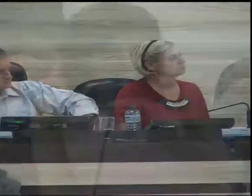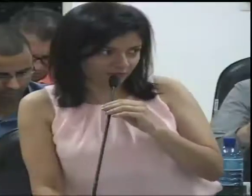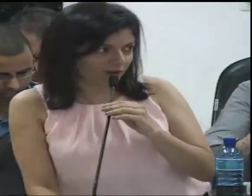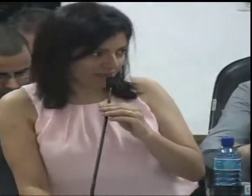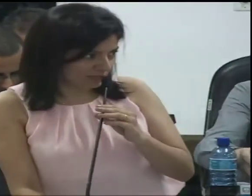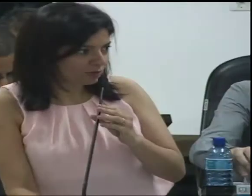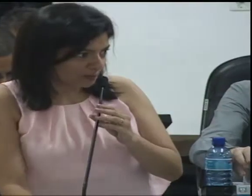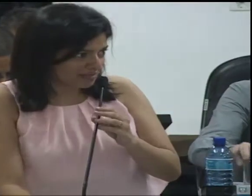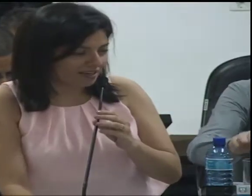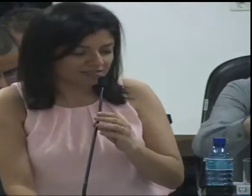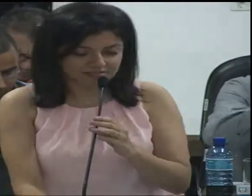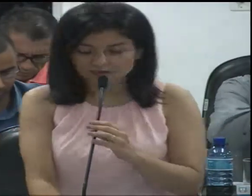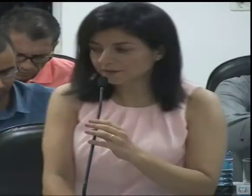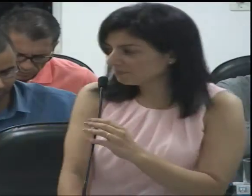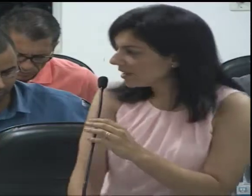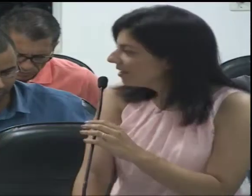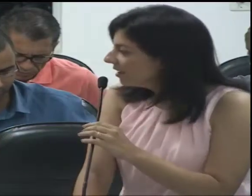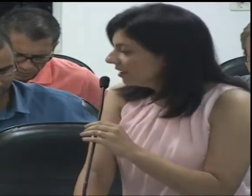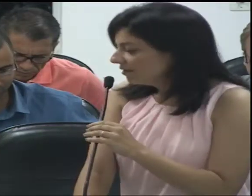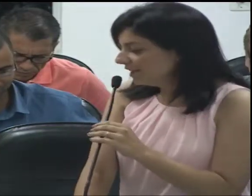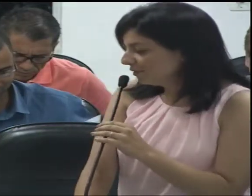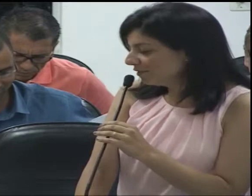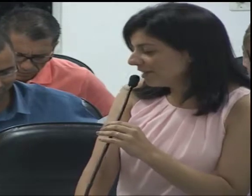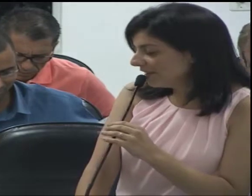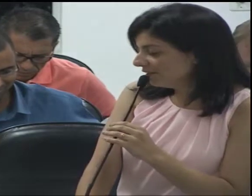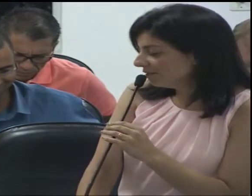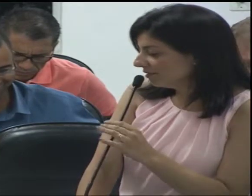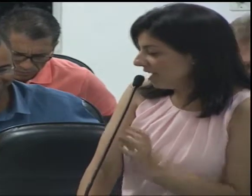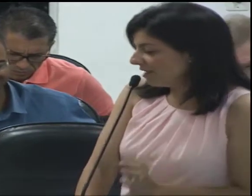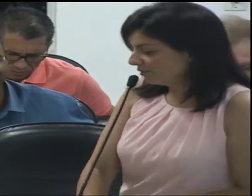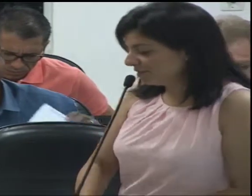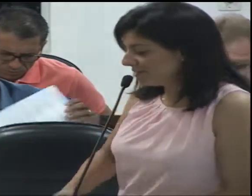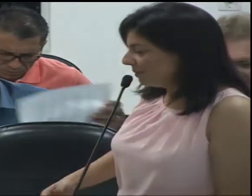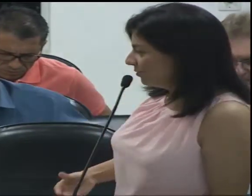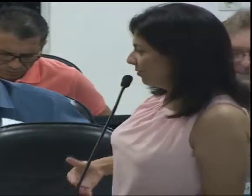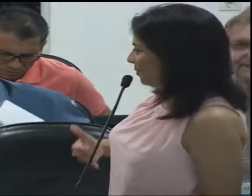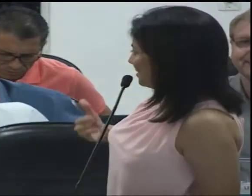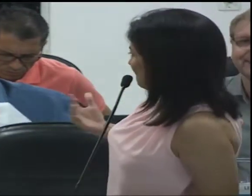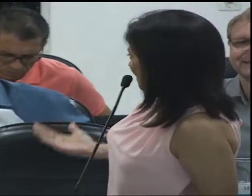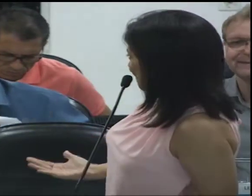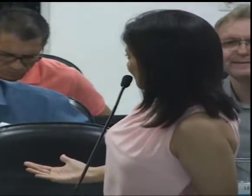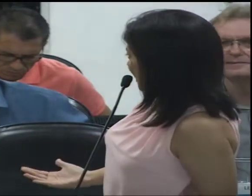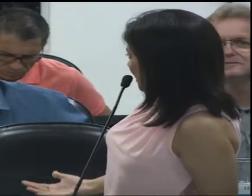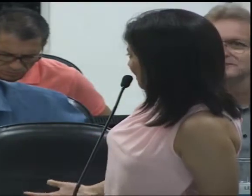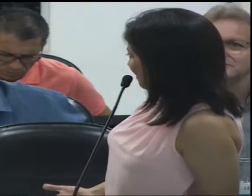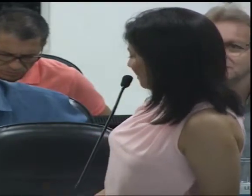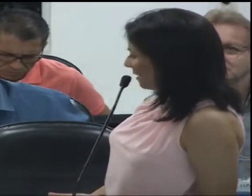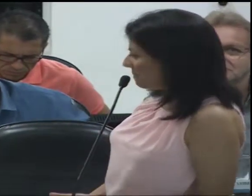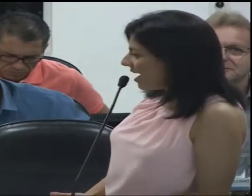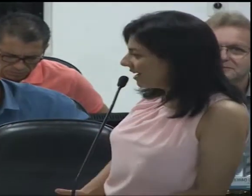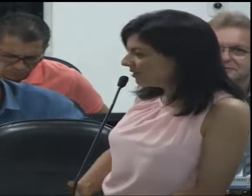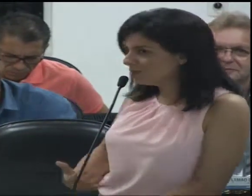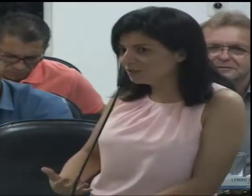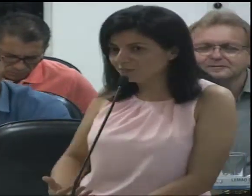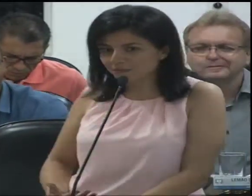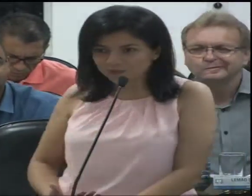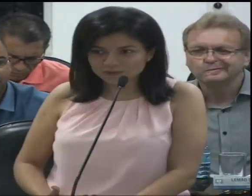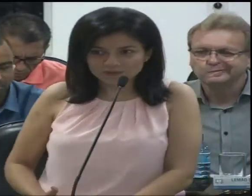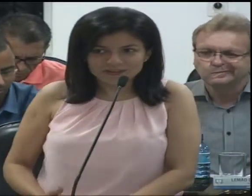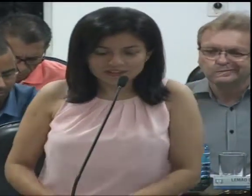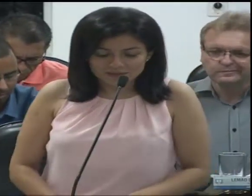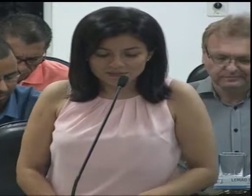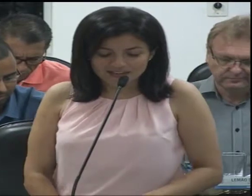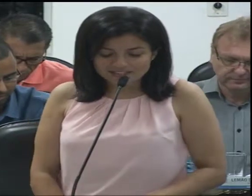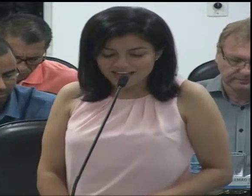diversas plataformas e aos presentes. Vereador Vaguinho, você sabe de todo o respeito que eu tenho pelo seu trabalho, admiro